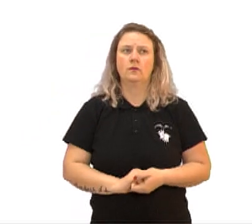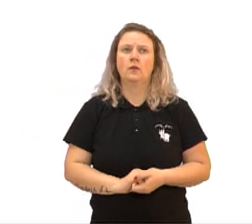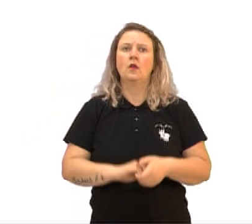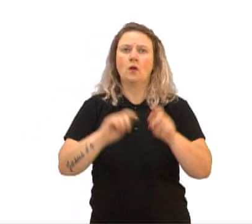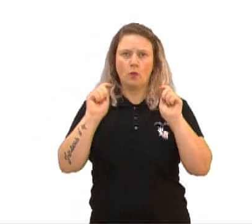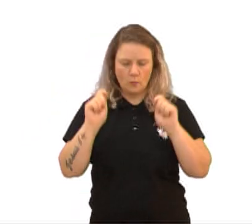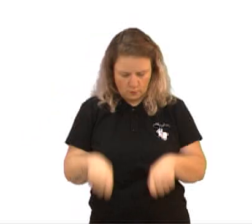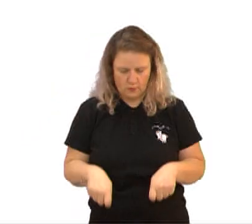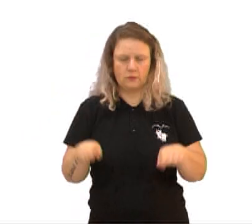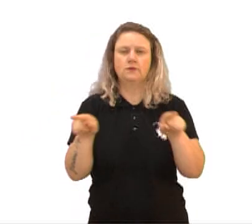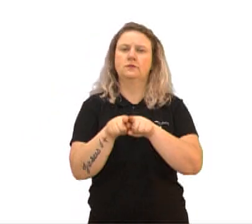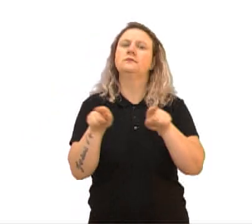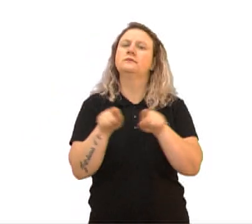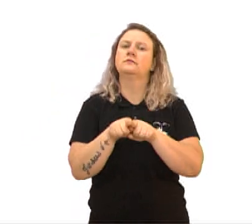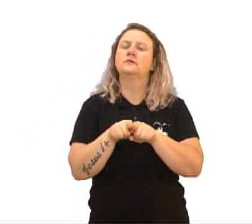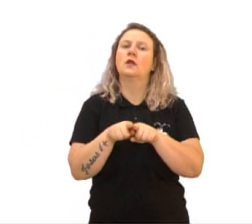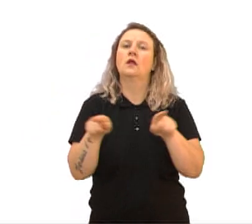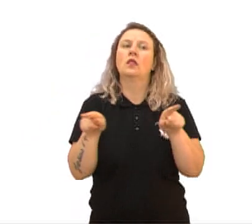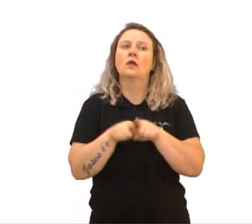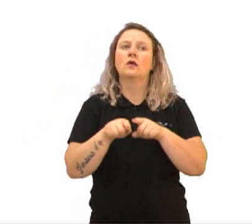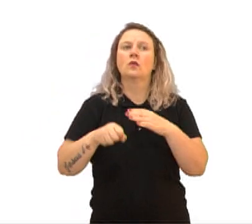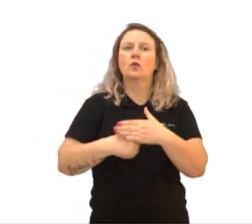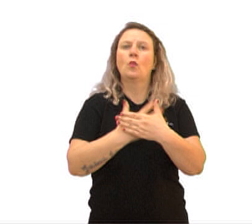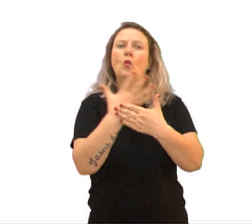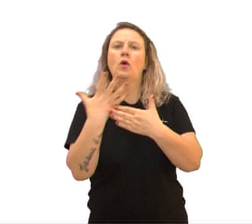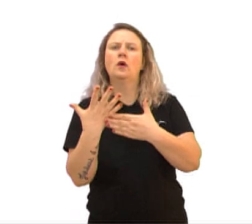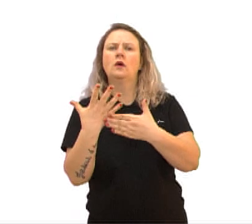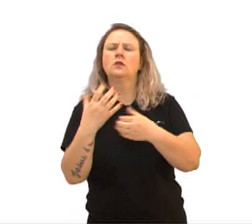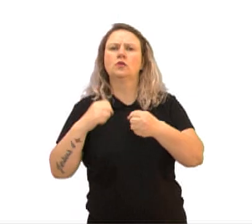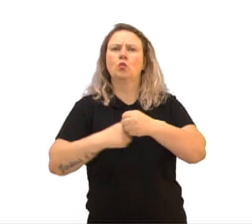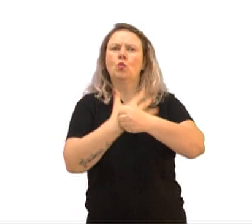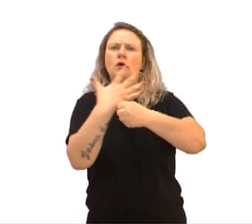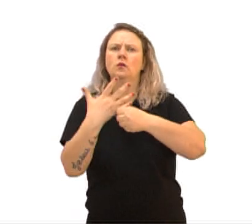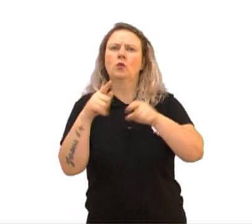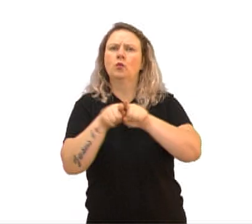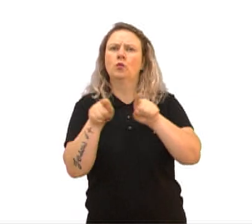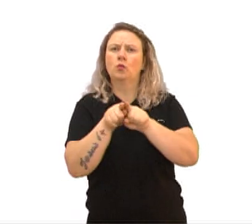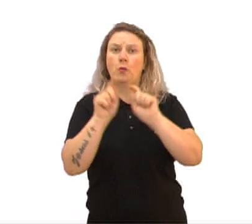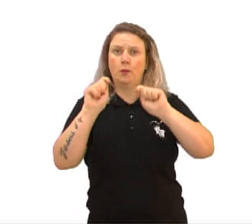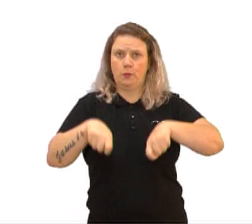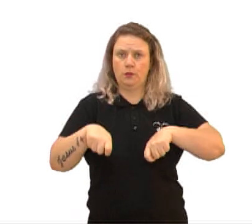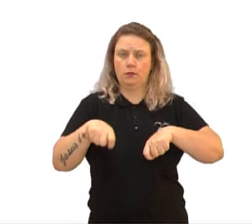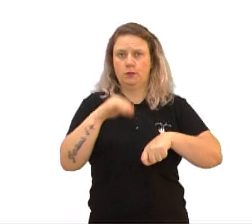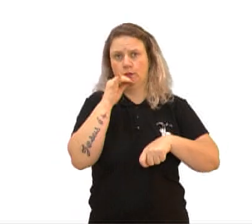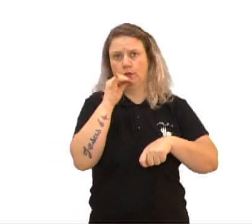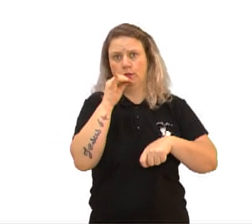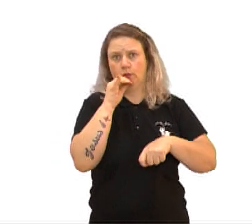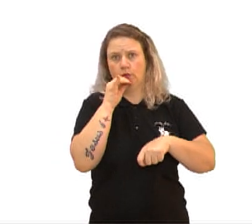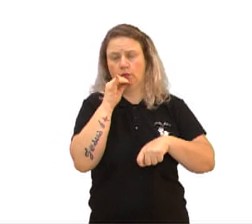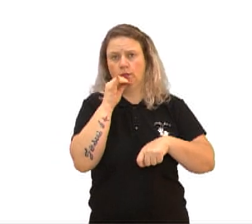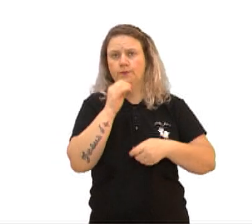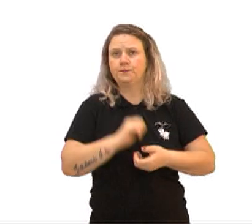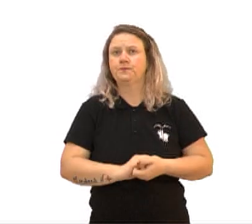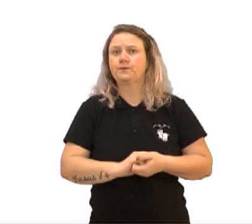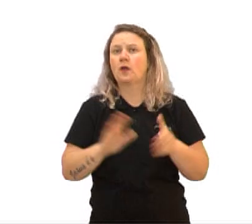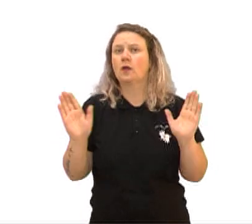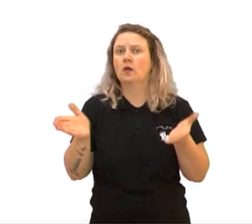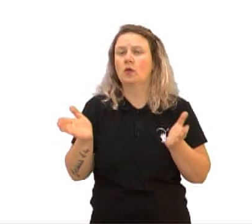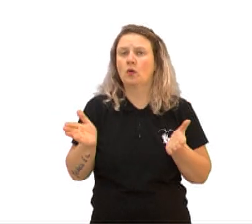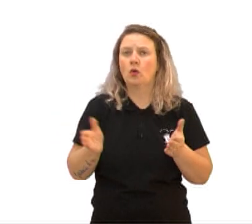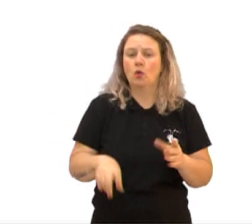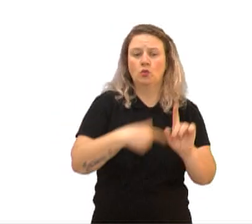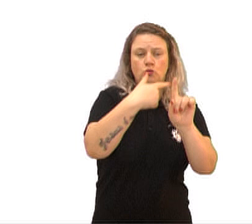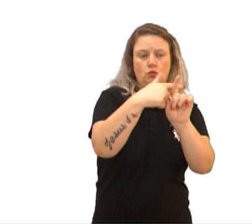é válida. Distributiva em relação à adição. Se eu pego uma matriz, somo com outra e multiplico